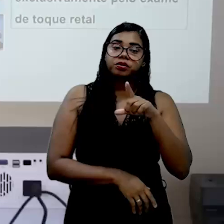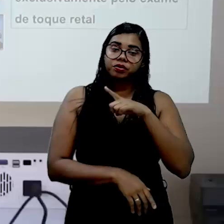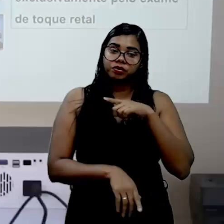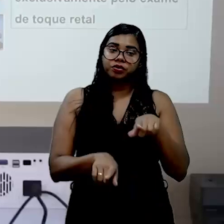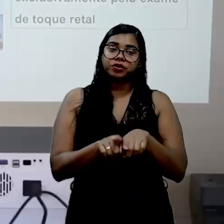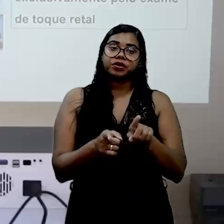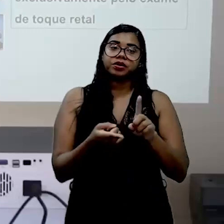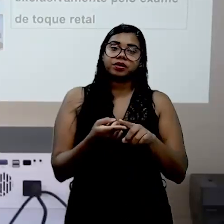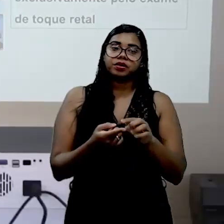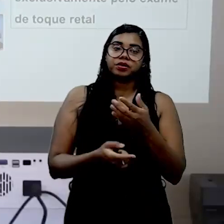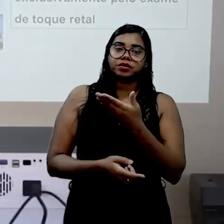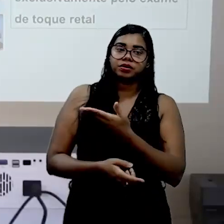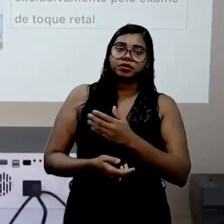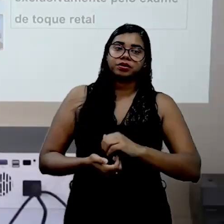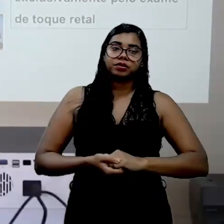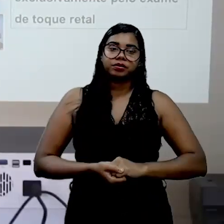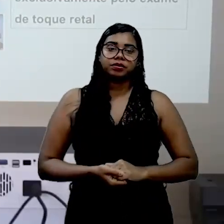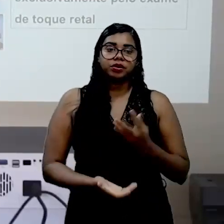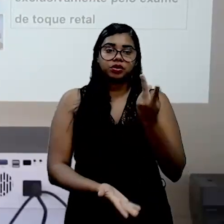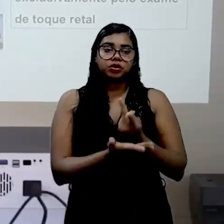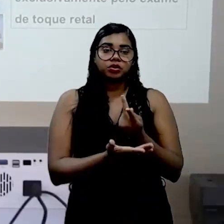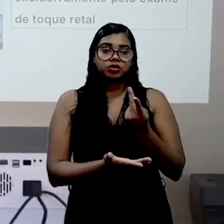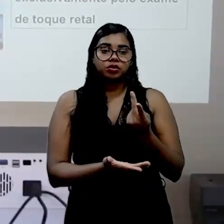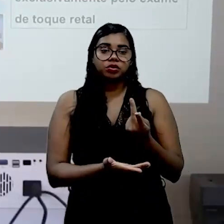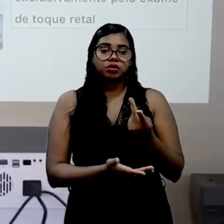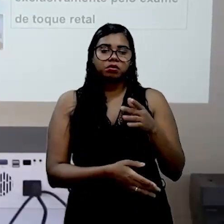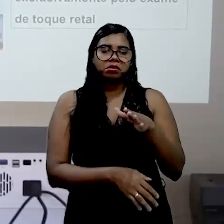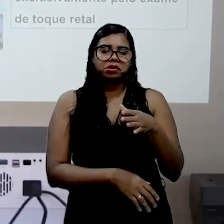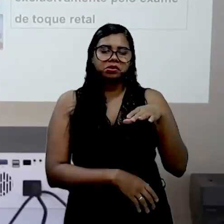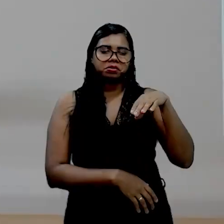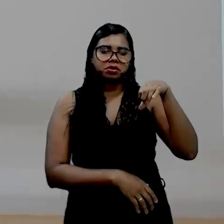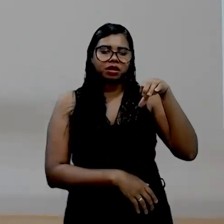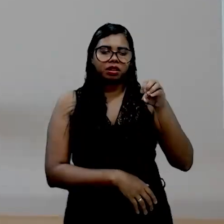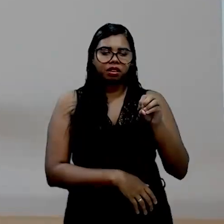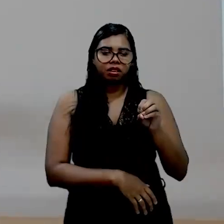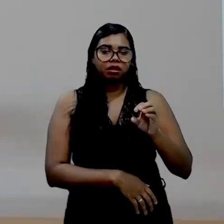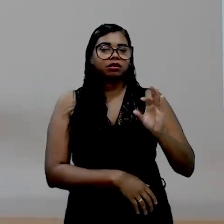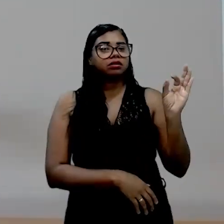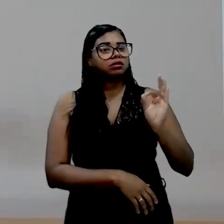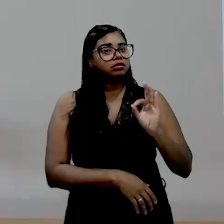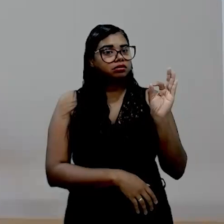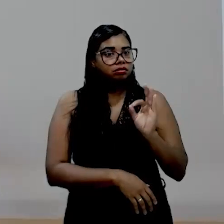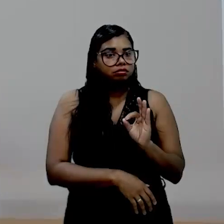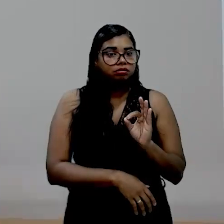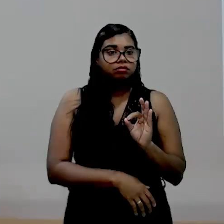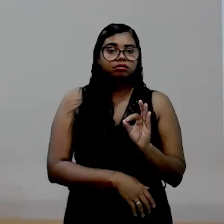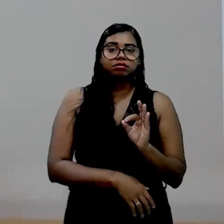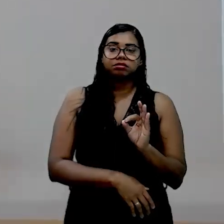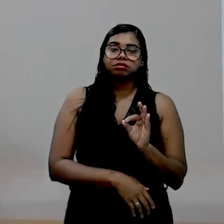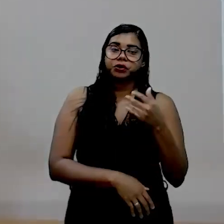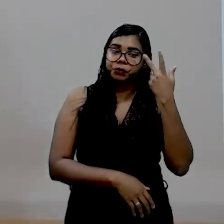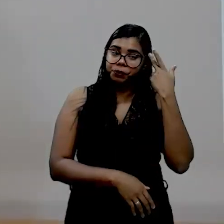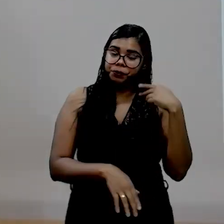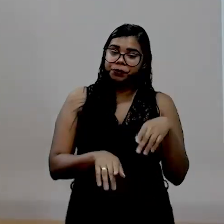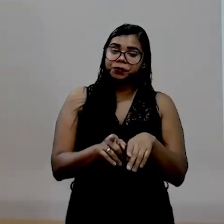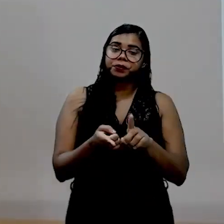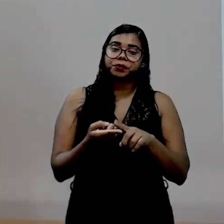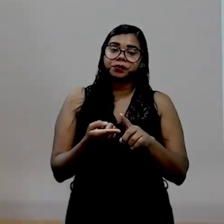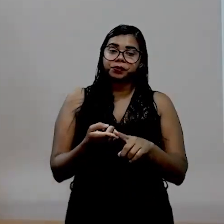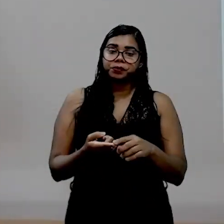Mas você imagina o seguinte, se uma coisa acontece em 90% dos homens, eu diria que o cara que não tem, ele é que é o anormal, né? Mas a